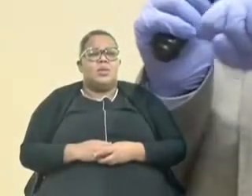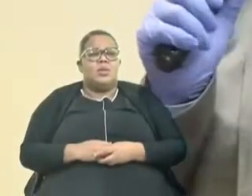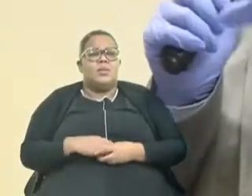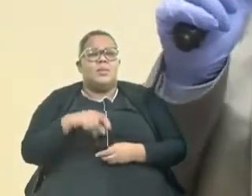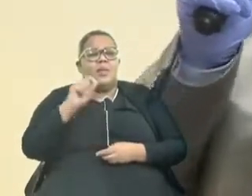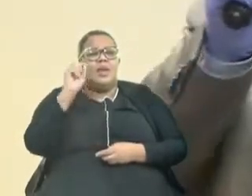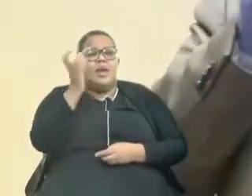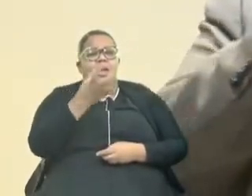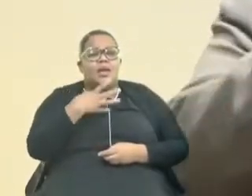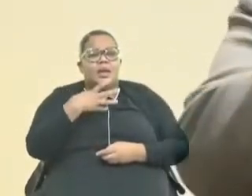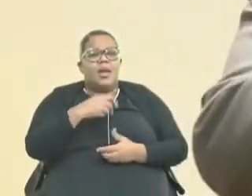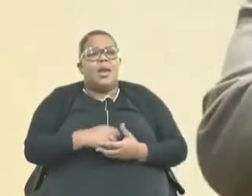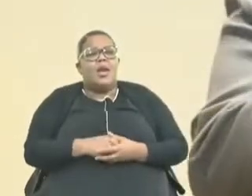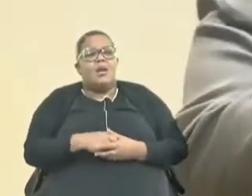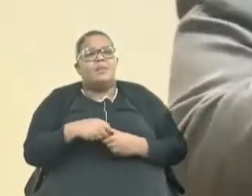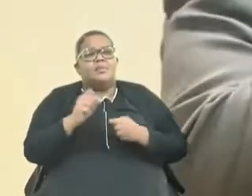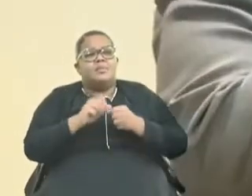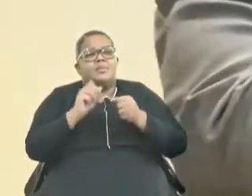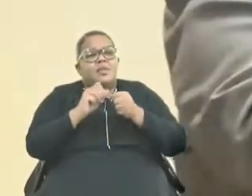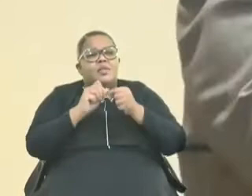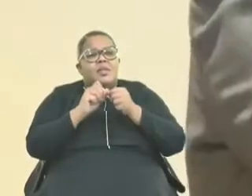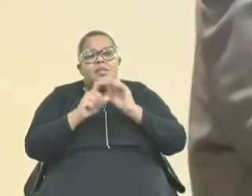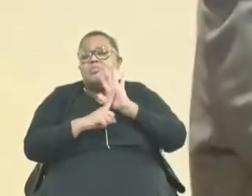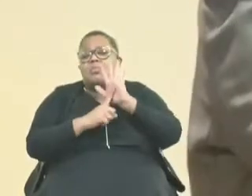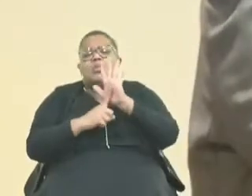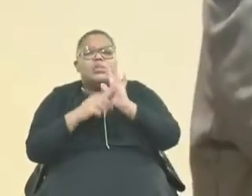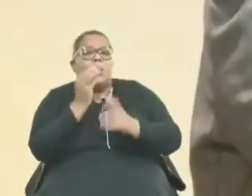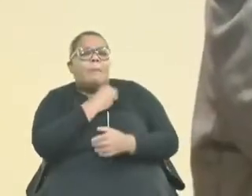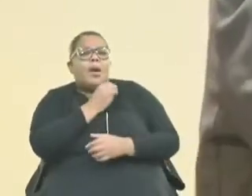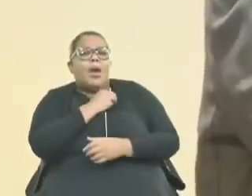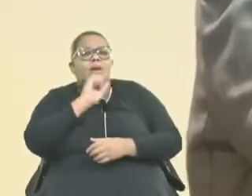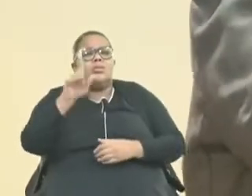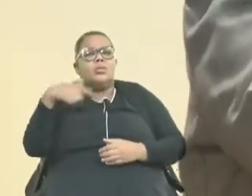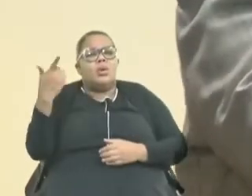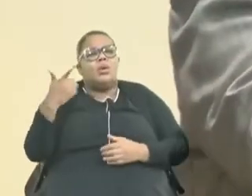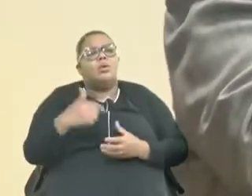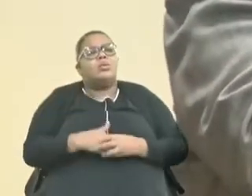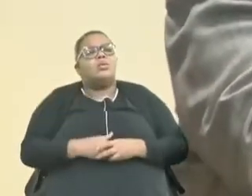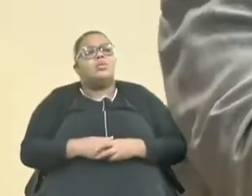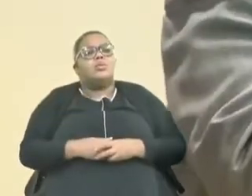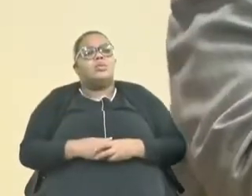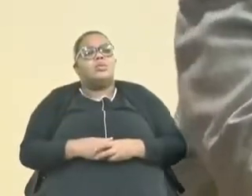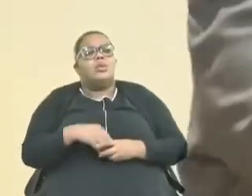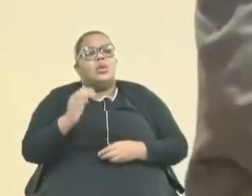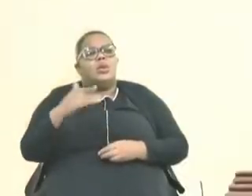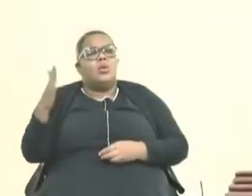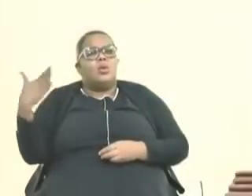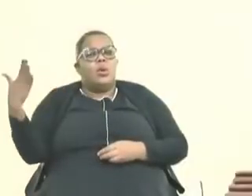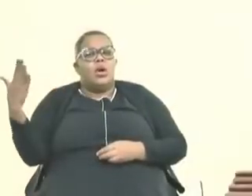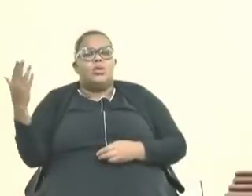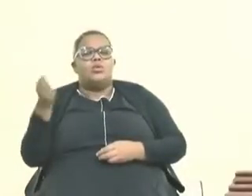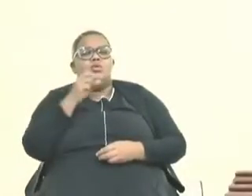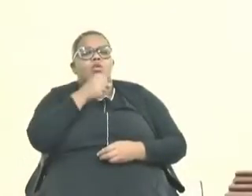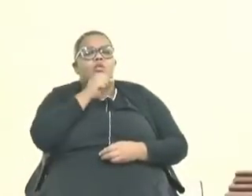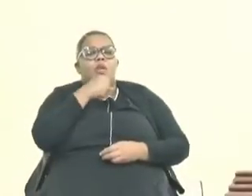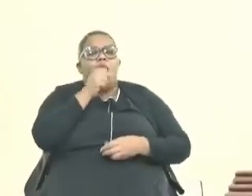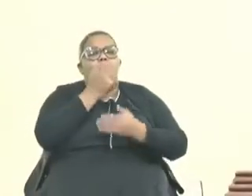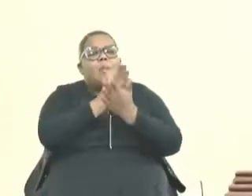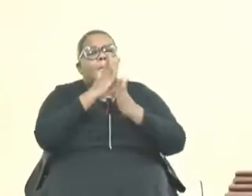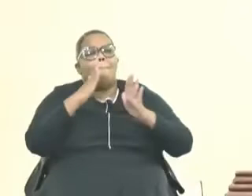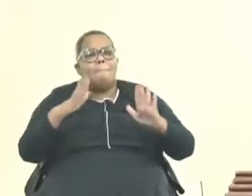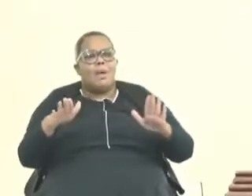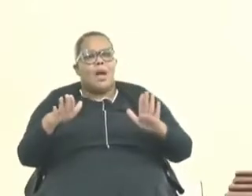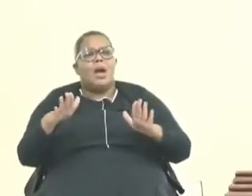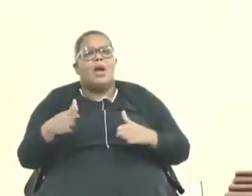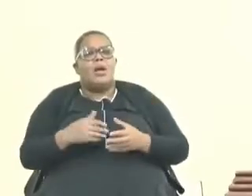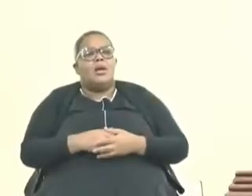arrumar um defeito para colocar no jornal que não não com Deus não é assim quando velho para se